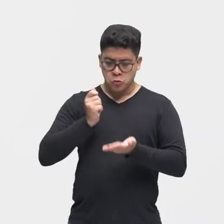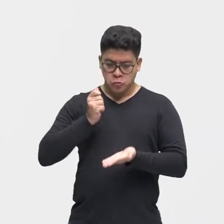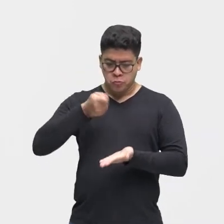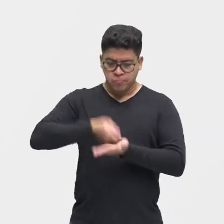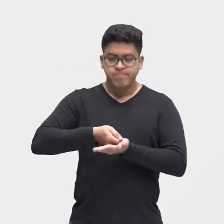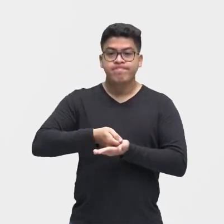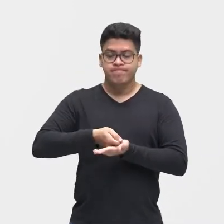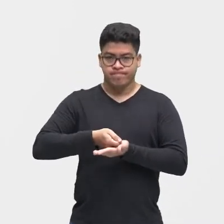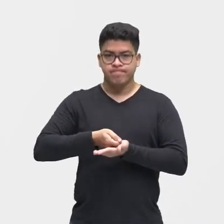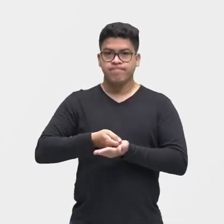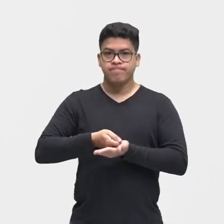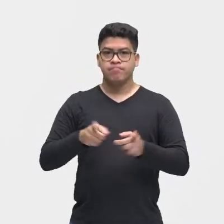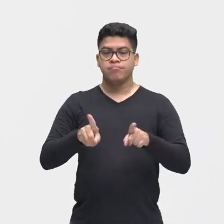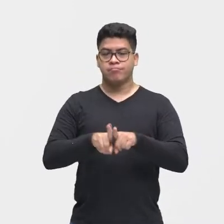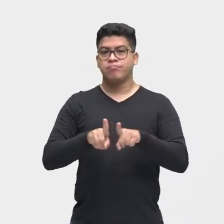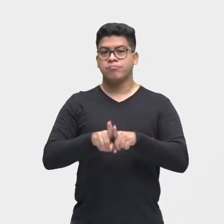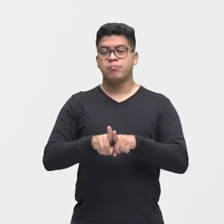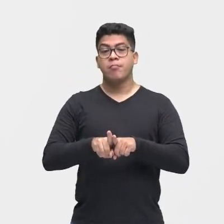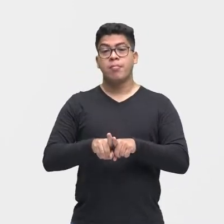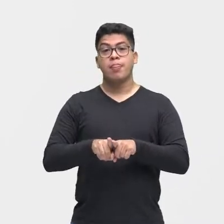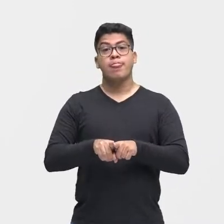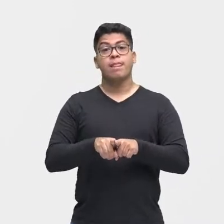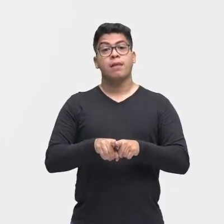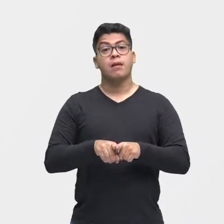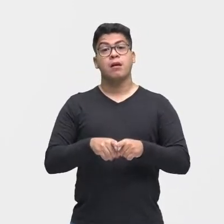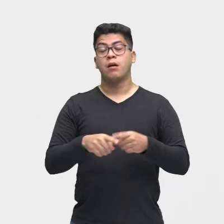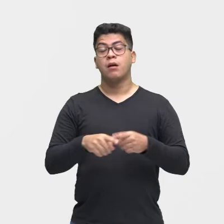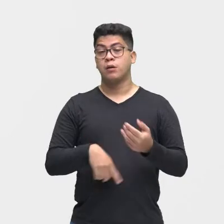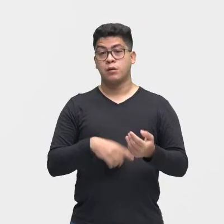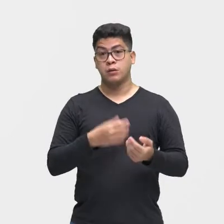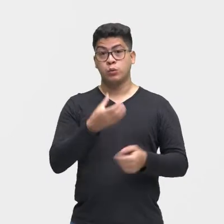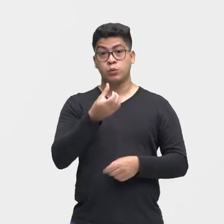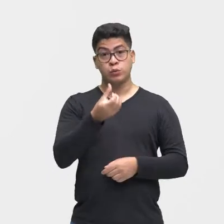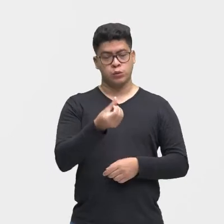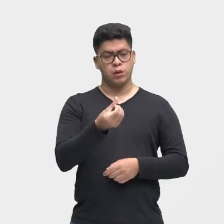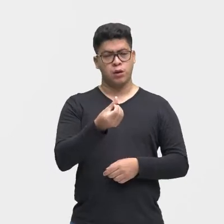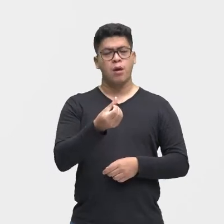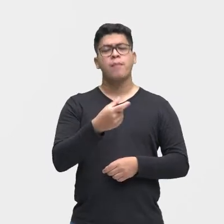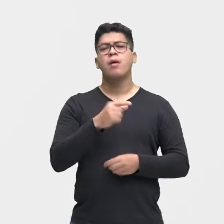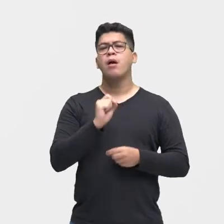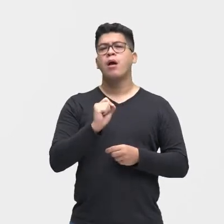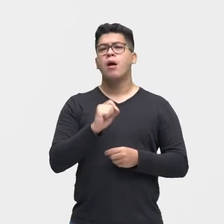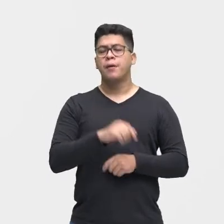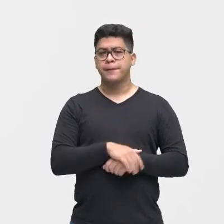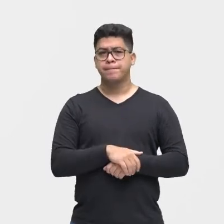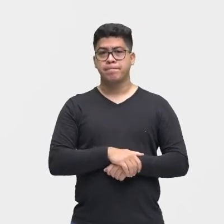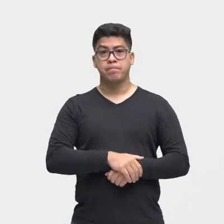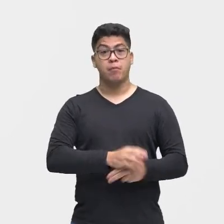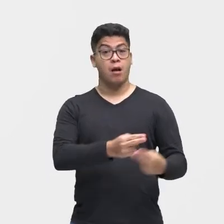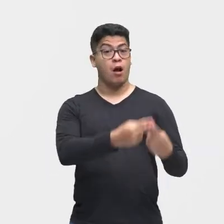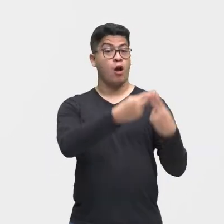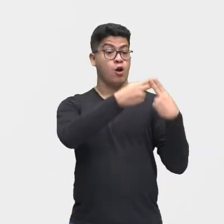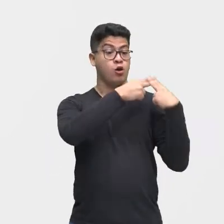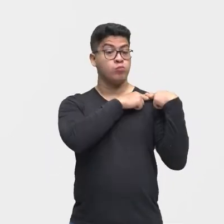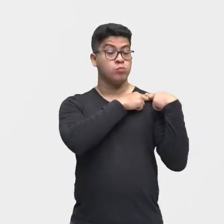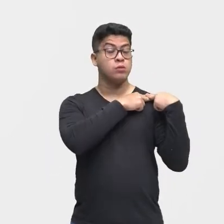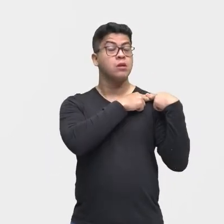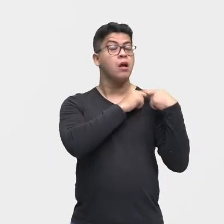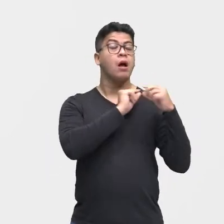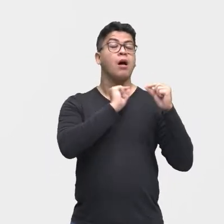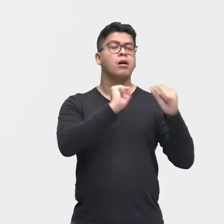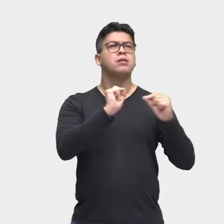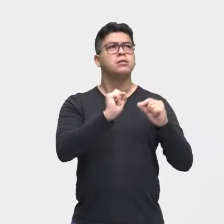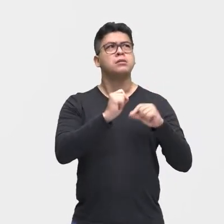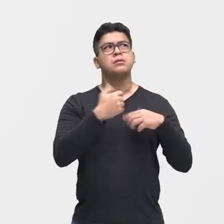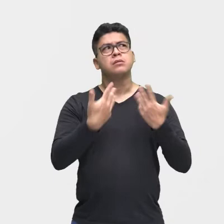próximo nós temos as responsabilidades das ações né como eu falei para vocês na hora que você